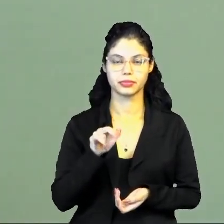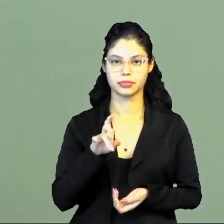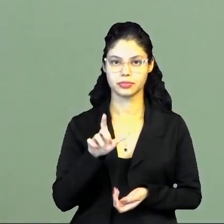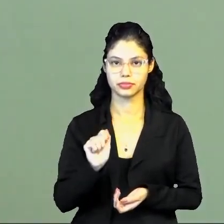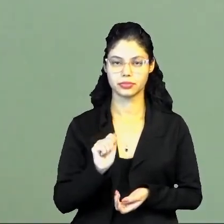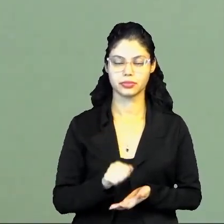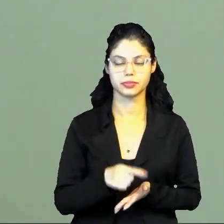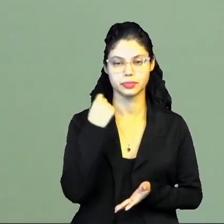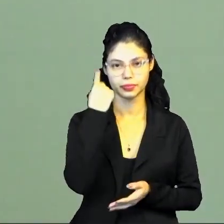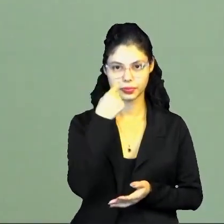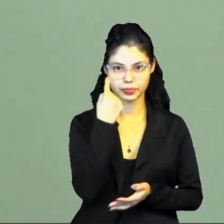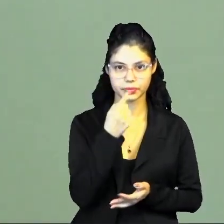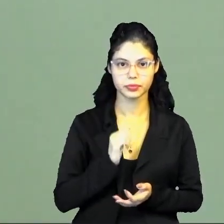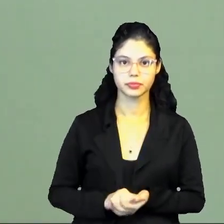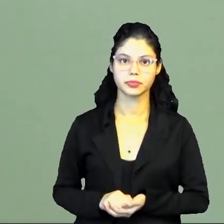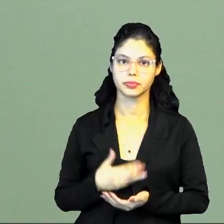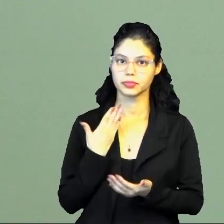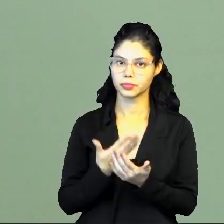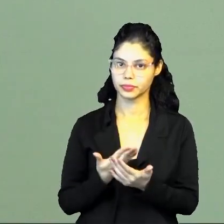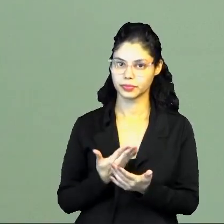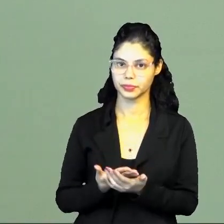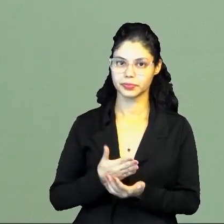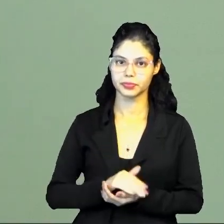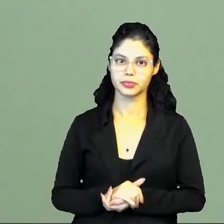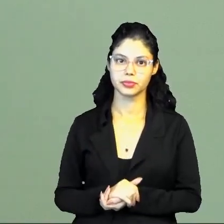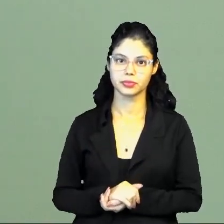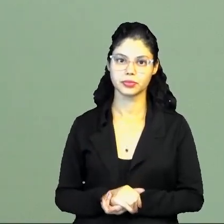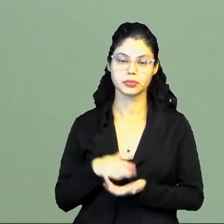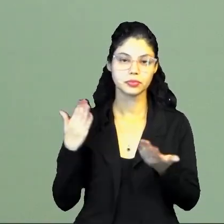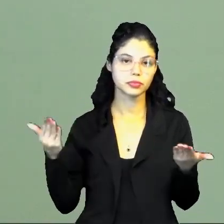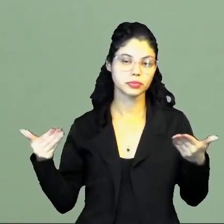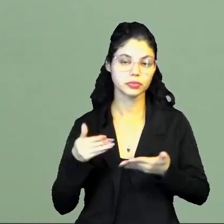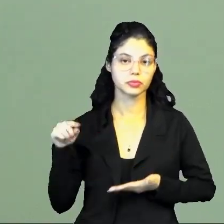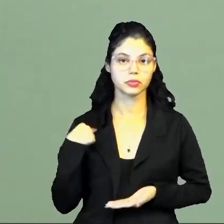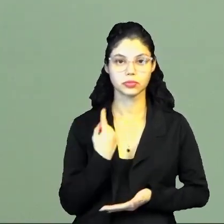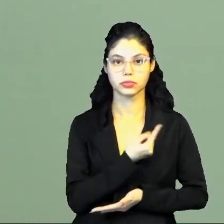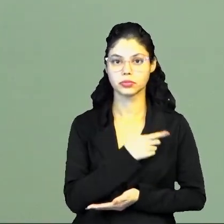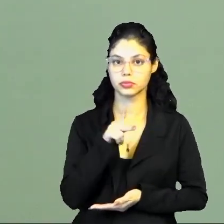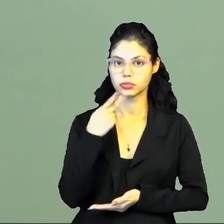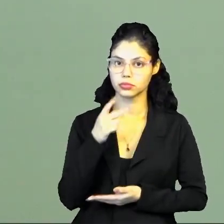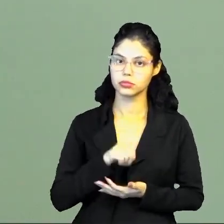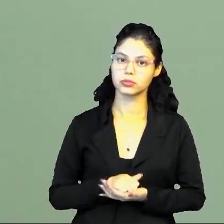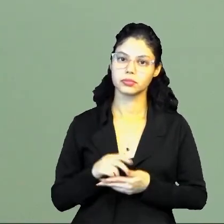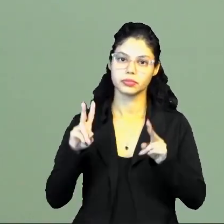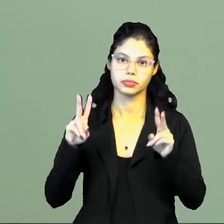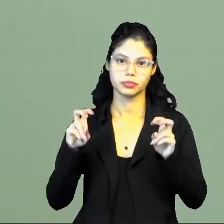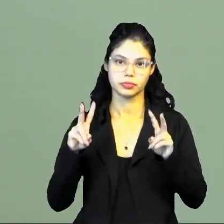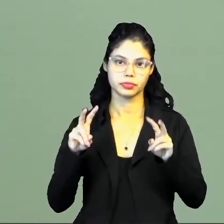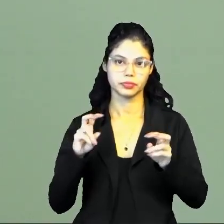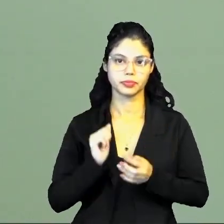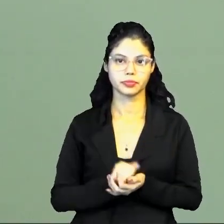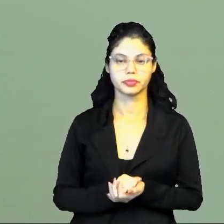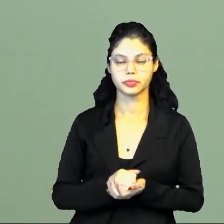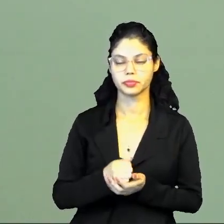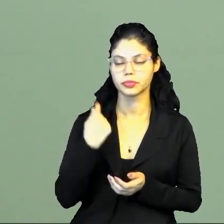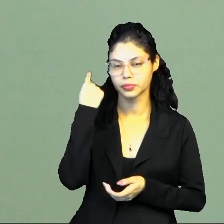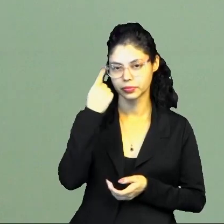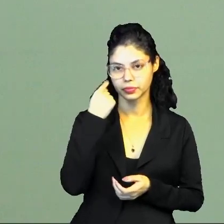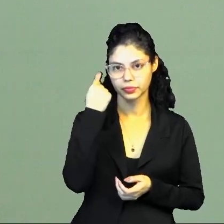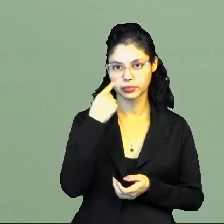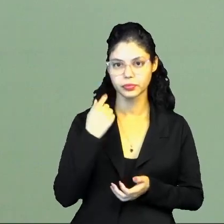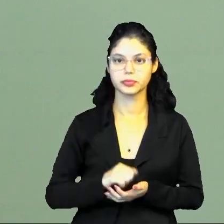Daniel, professor de língua espanhola. Vamos estudar? Então, galerinha, hoje nós vamos falar um pouco, de alguns temas aí da língua